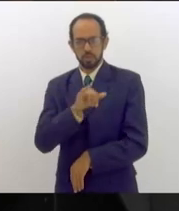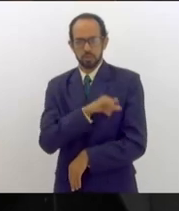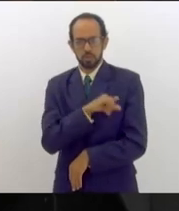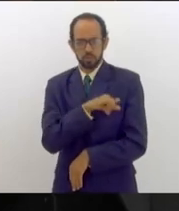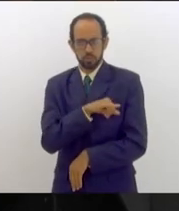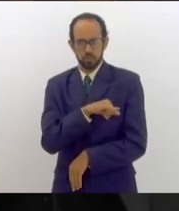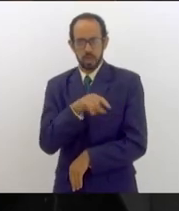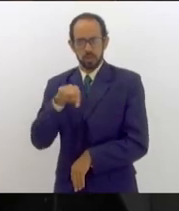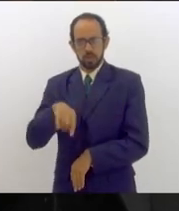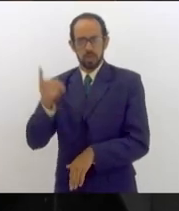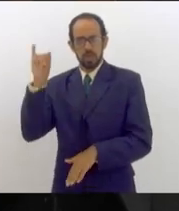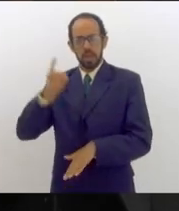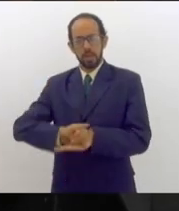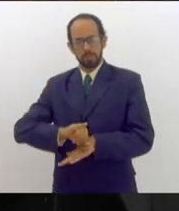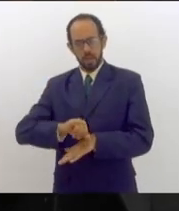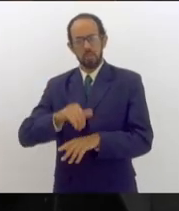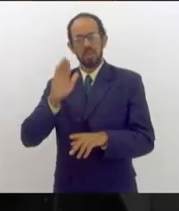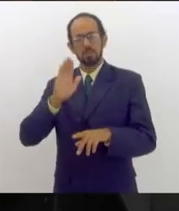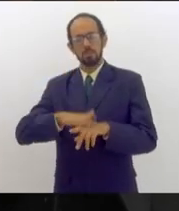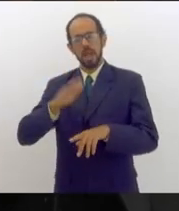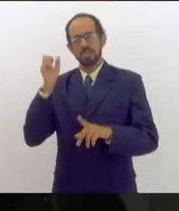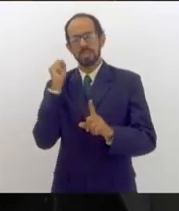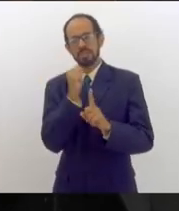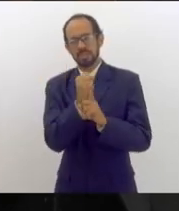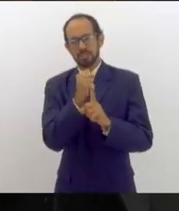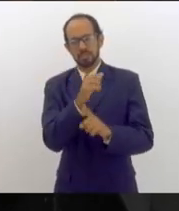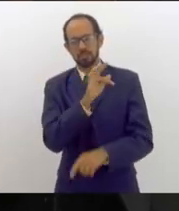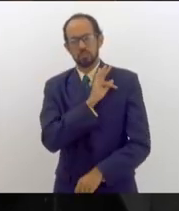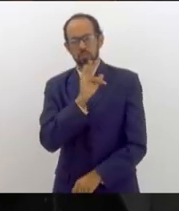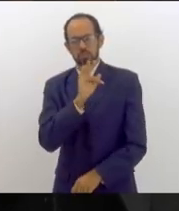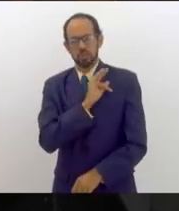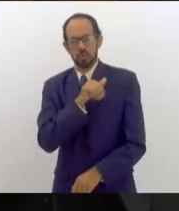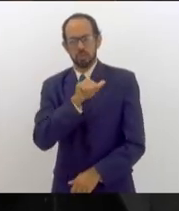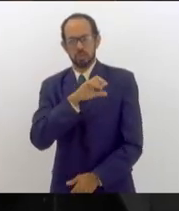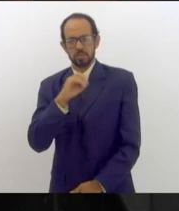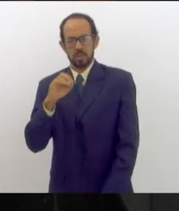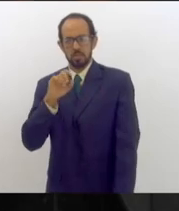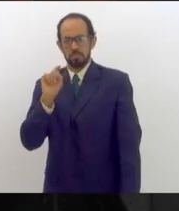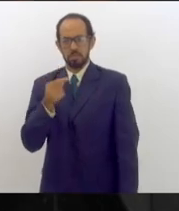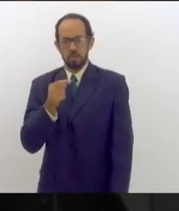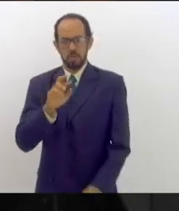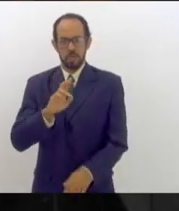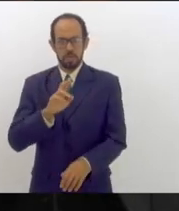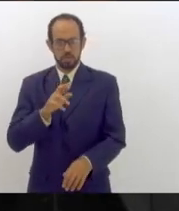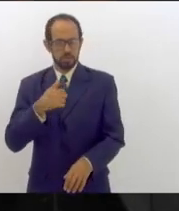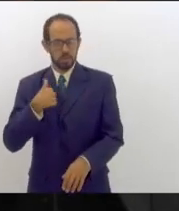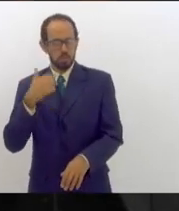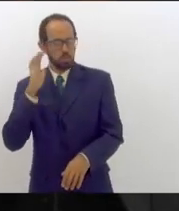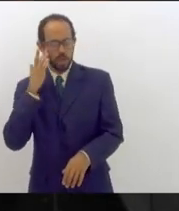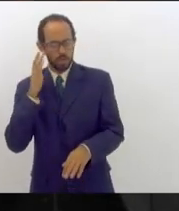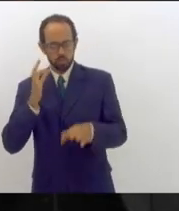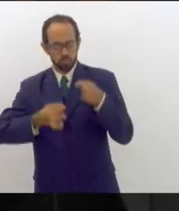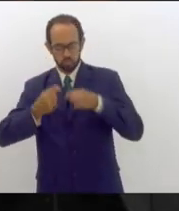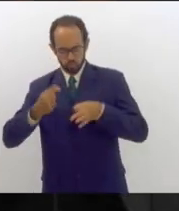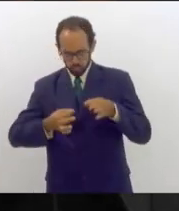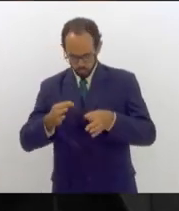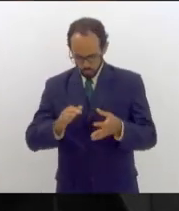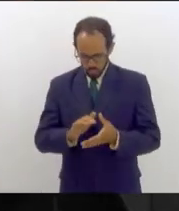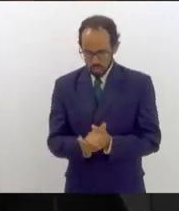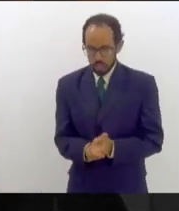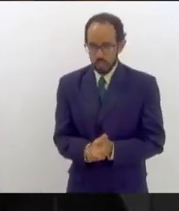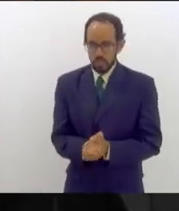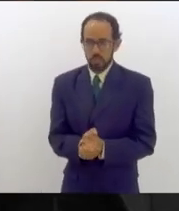capital que mais assassina policial ter 100 mil reais eu não acho justo então eu fiz essa indicação